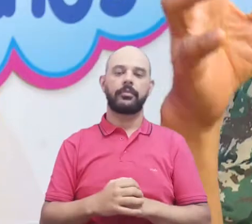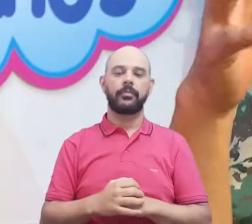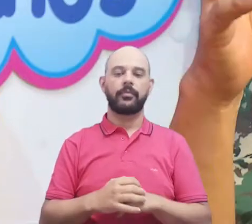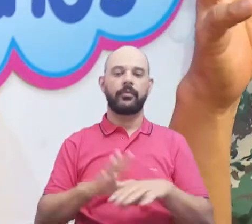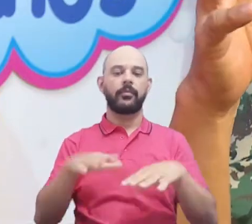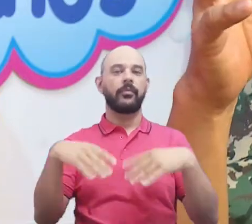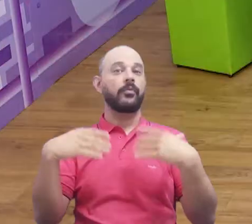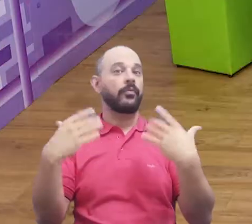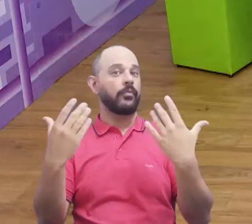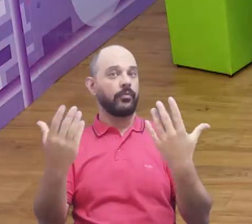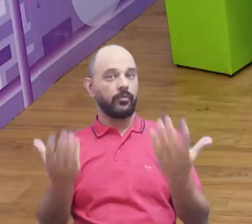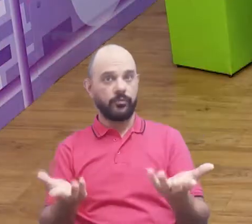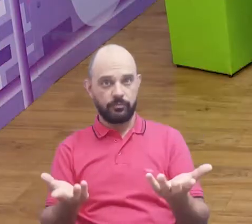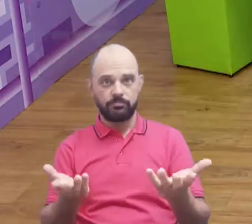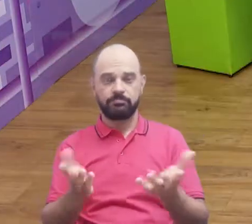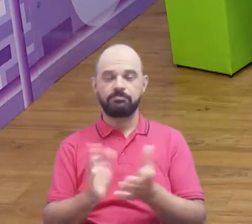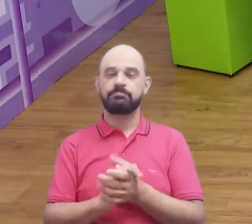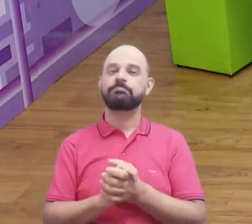harmônico.